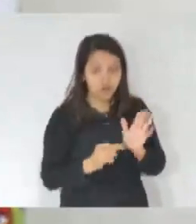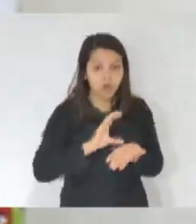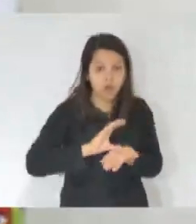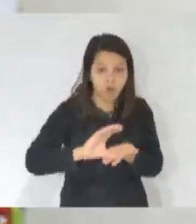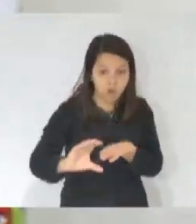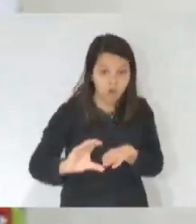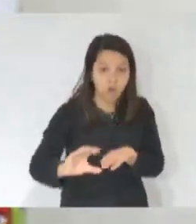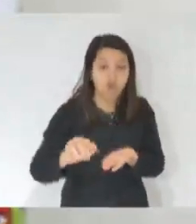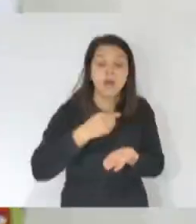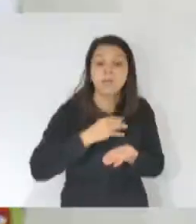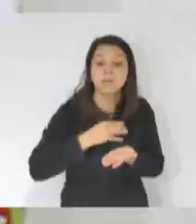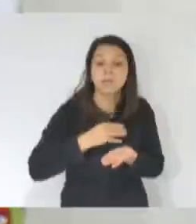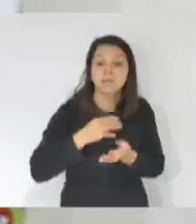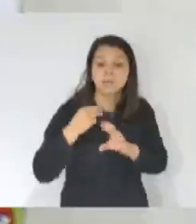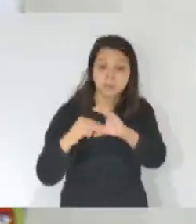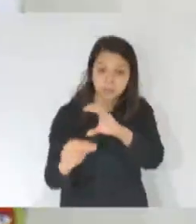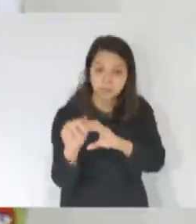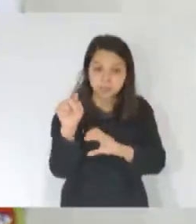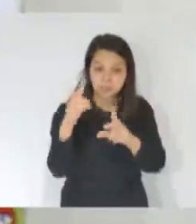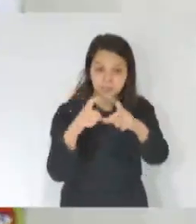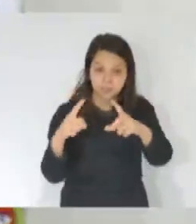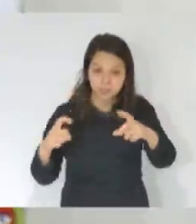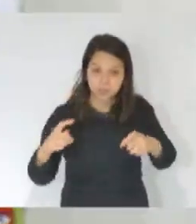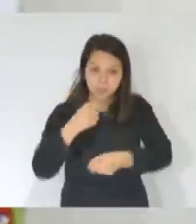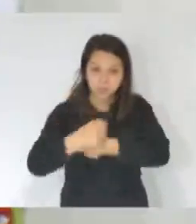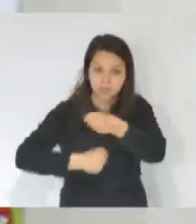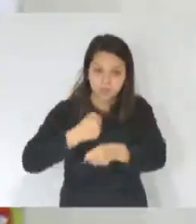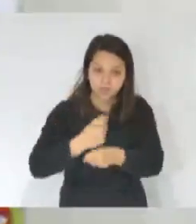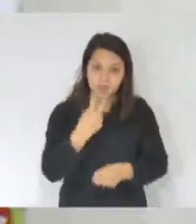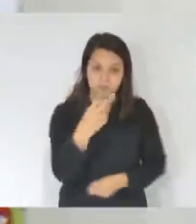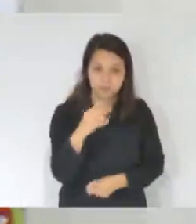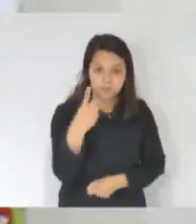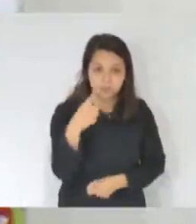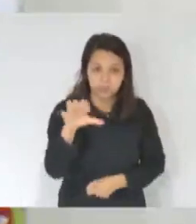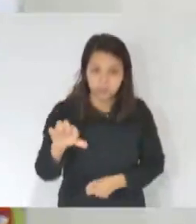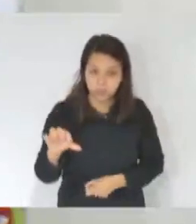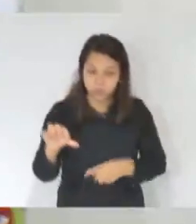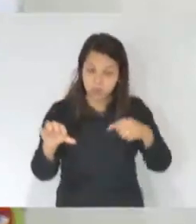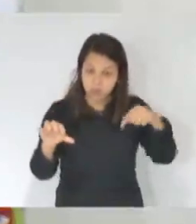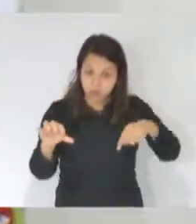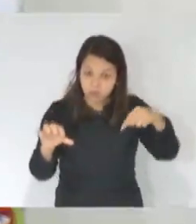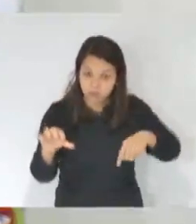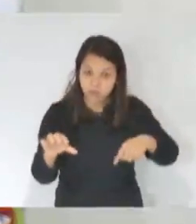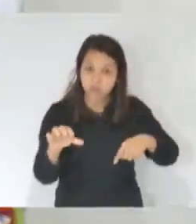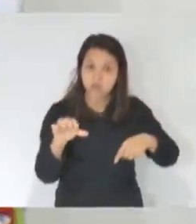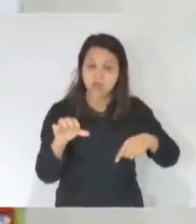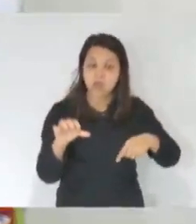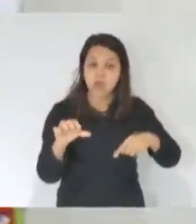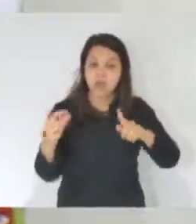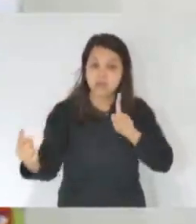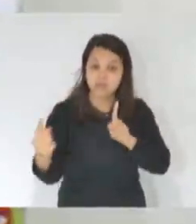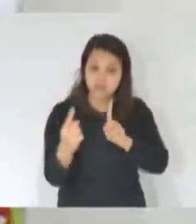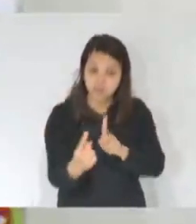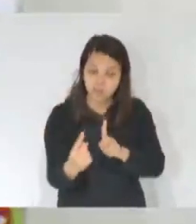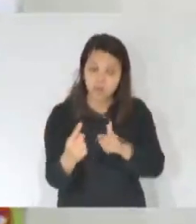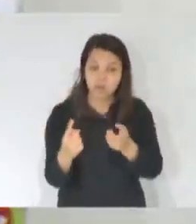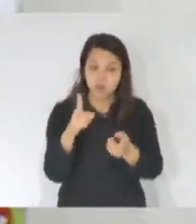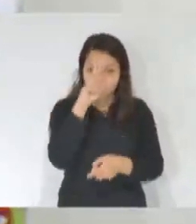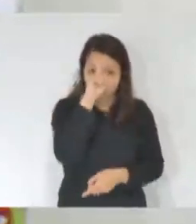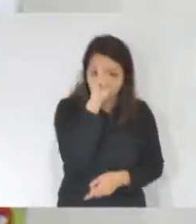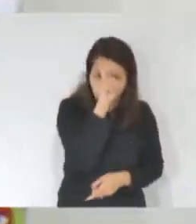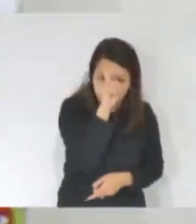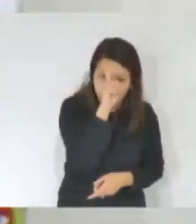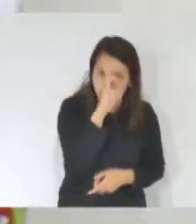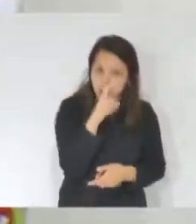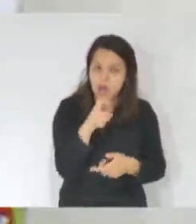ano de 2019, nós tivemos um número menor de atendimento ambulatorial, nos